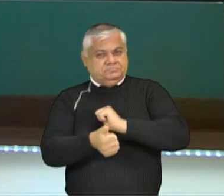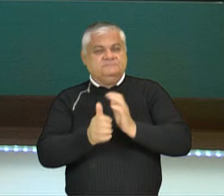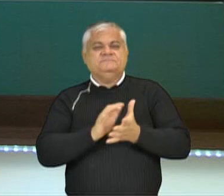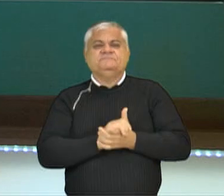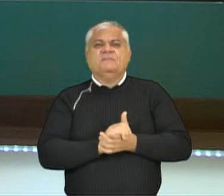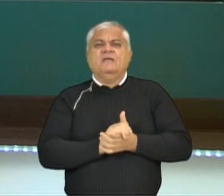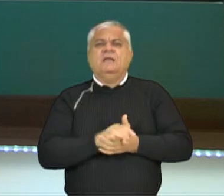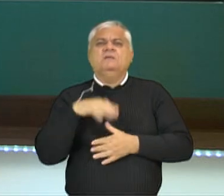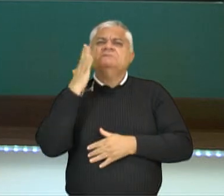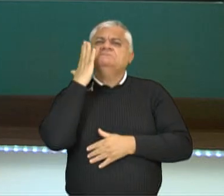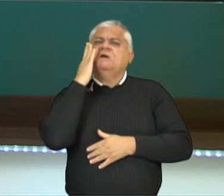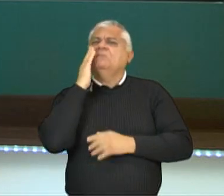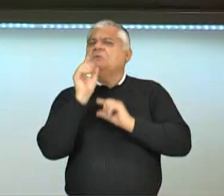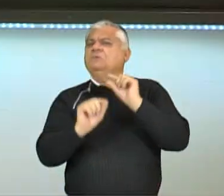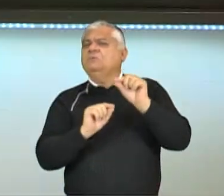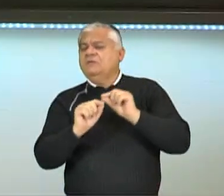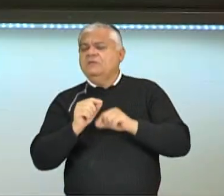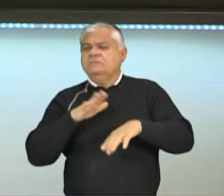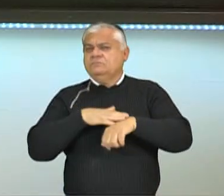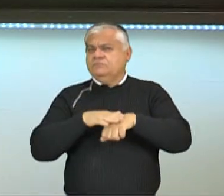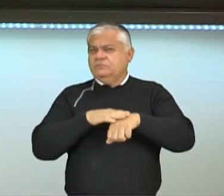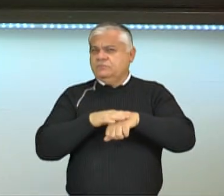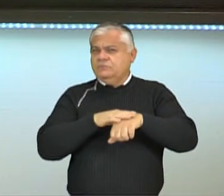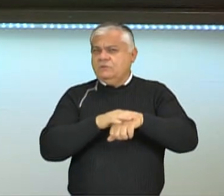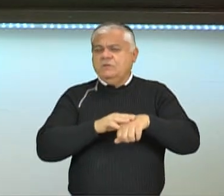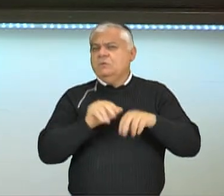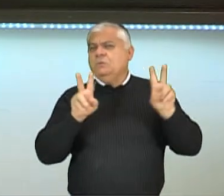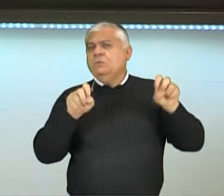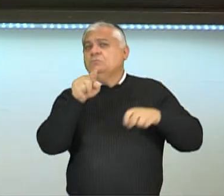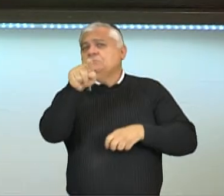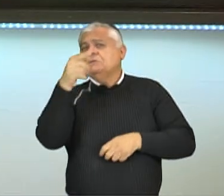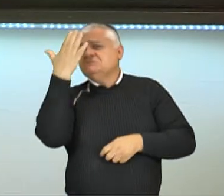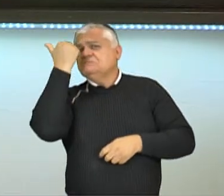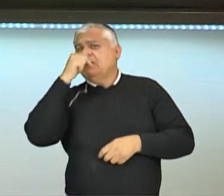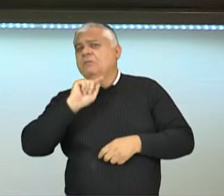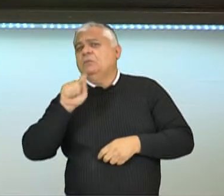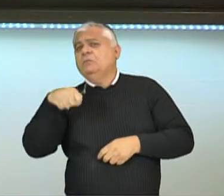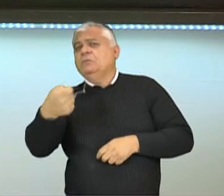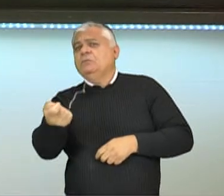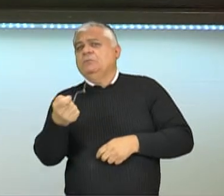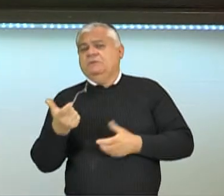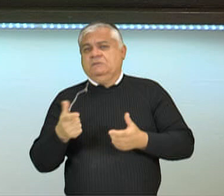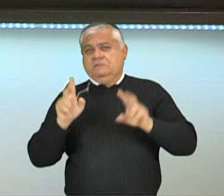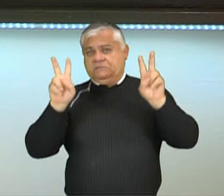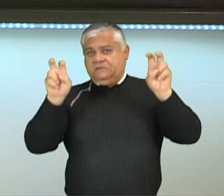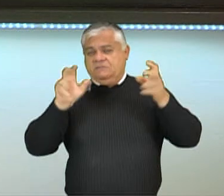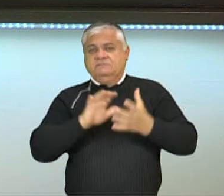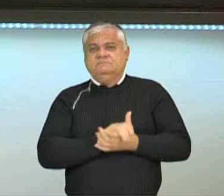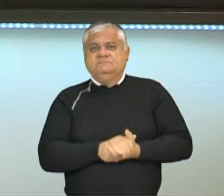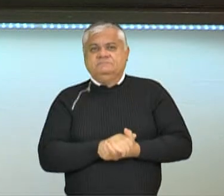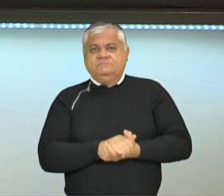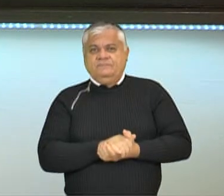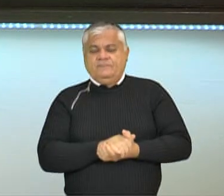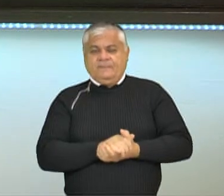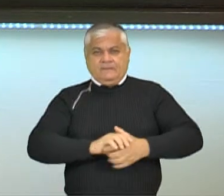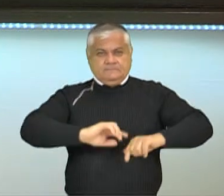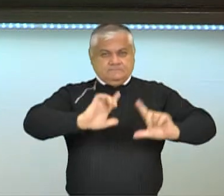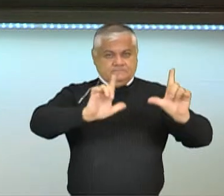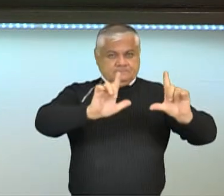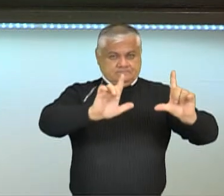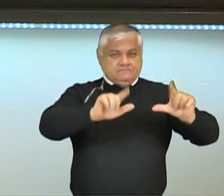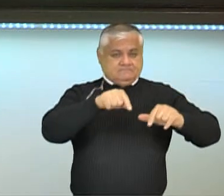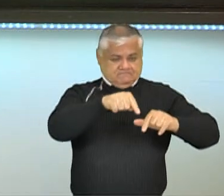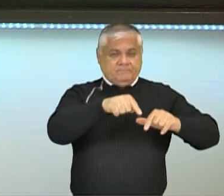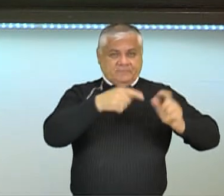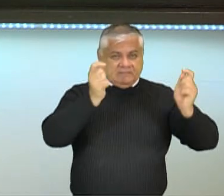E o que sabemos? Então vamos conversar um pouquinho sobre o que vocês sabem com relação a esse tema. Será que a televisão ela